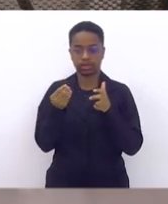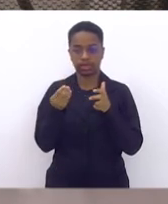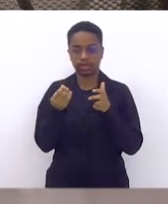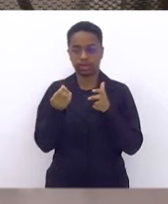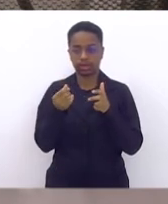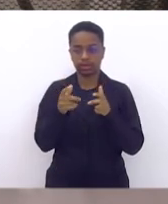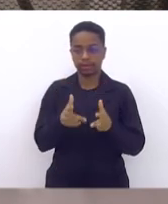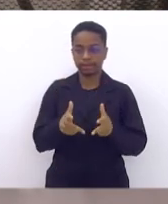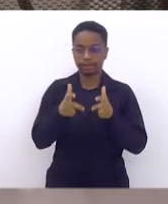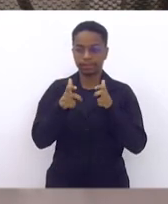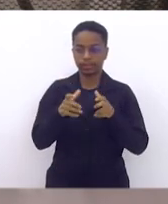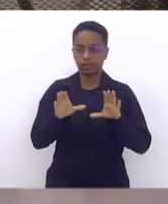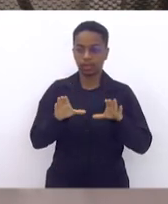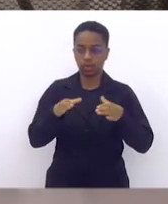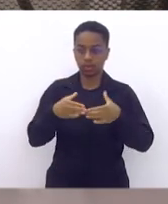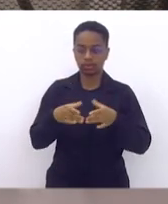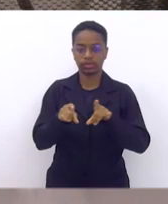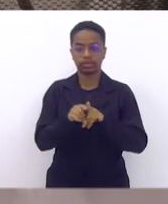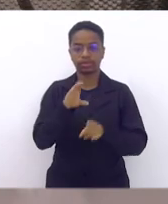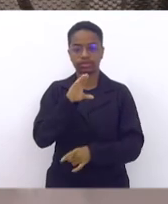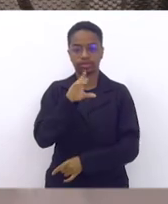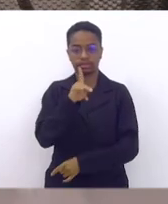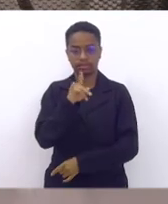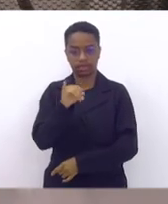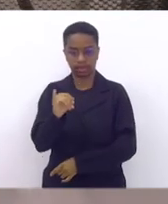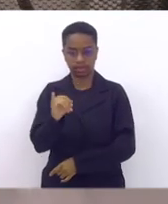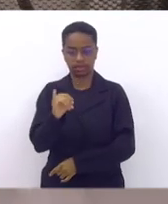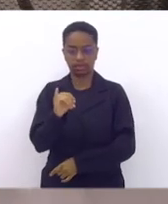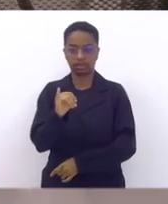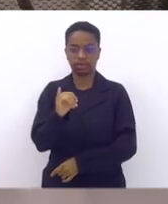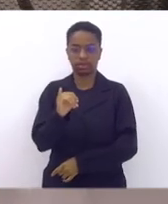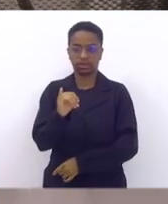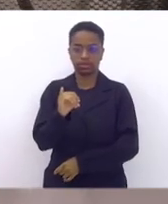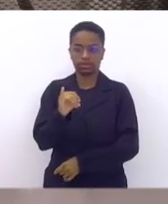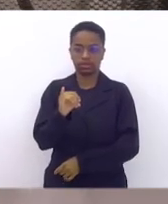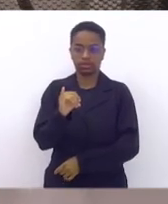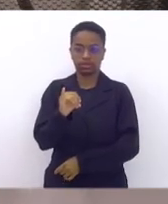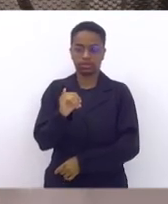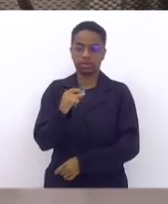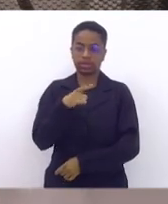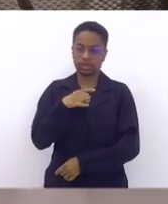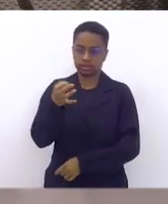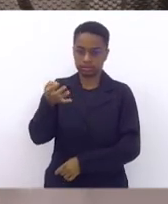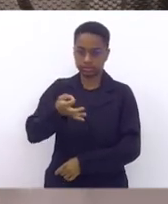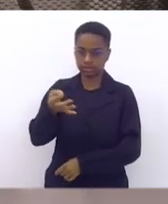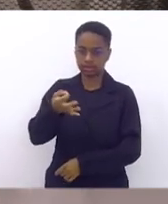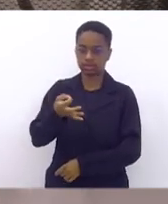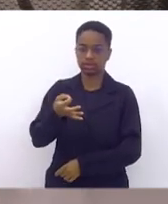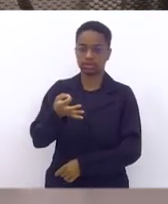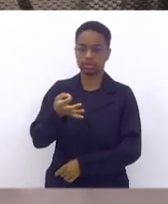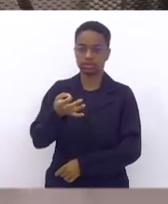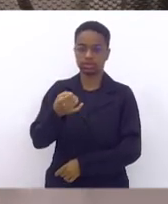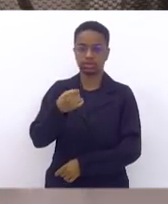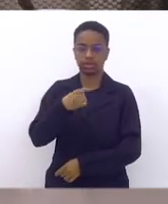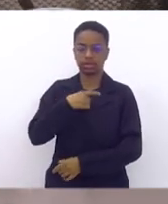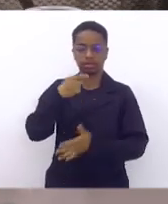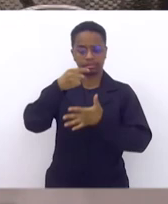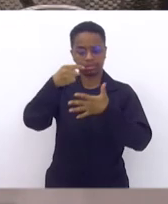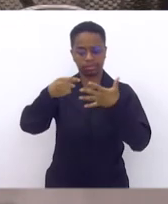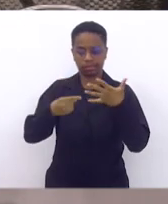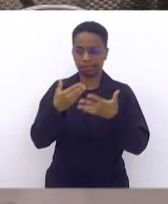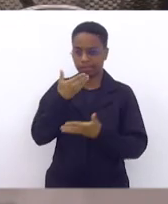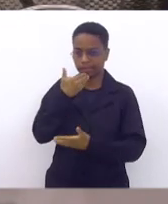essa comissão, essa CPI, ela vai trazer, com certeza, muitas